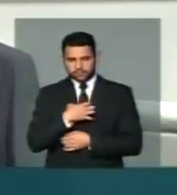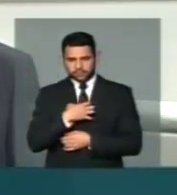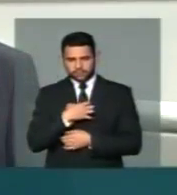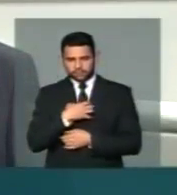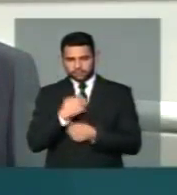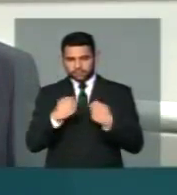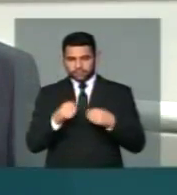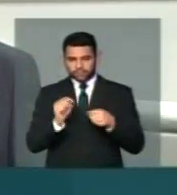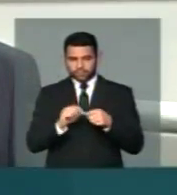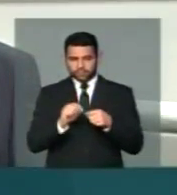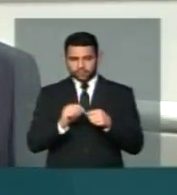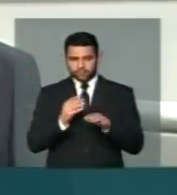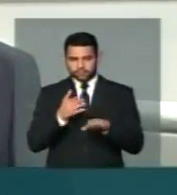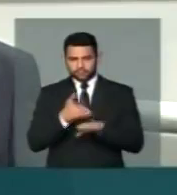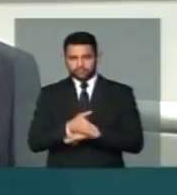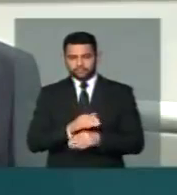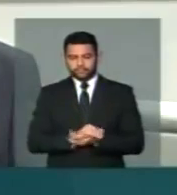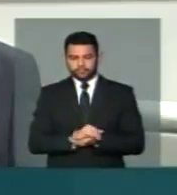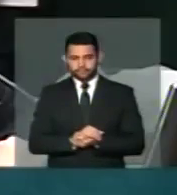de providência.